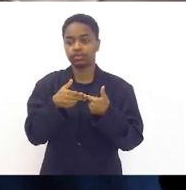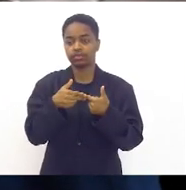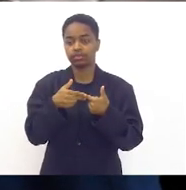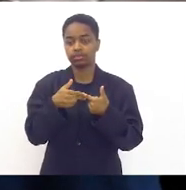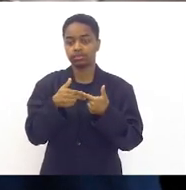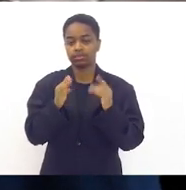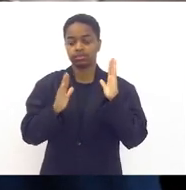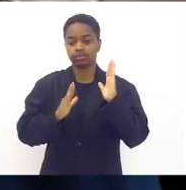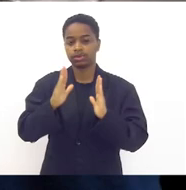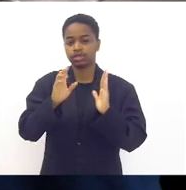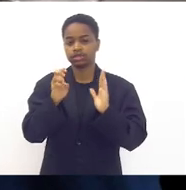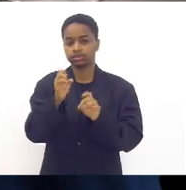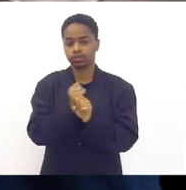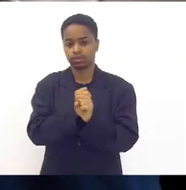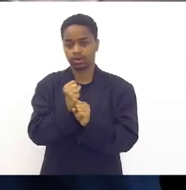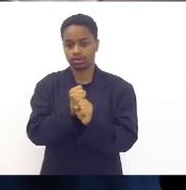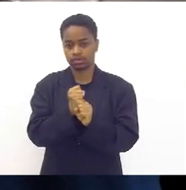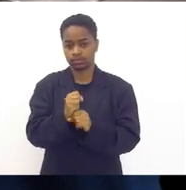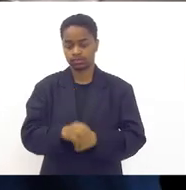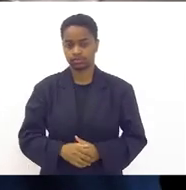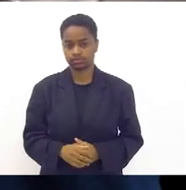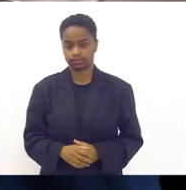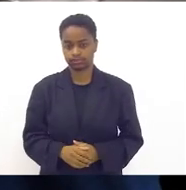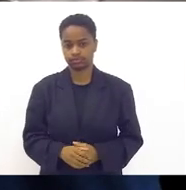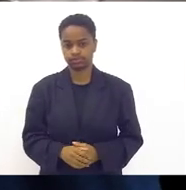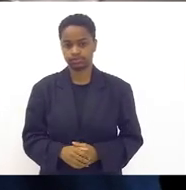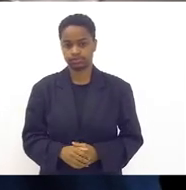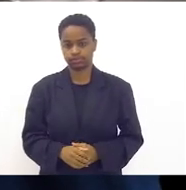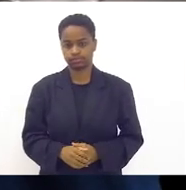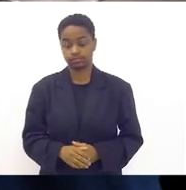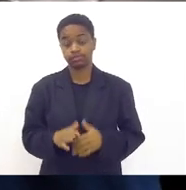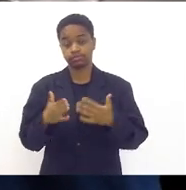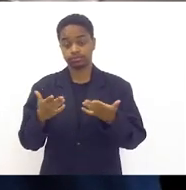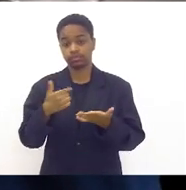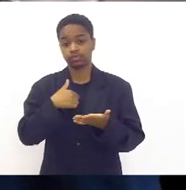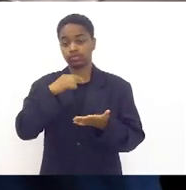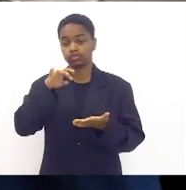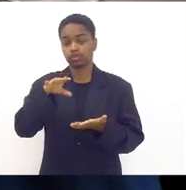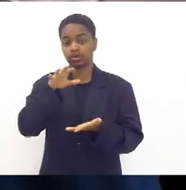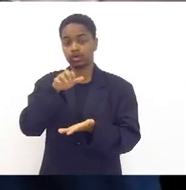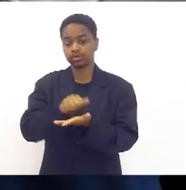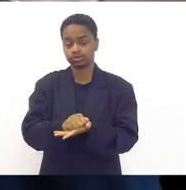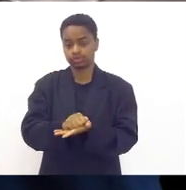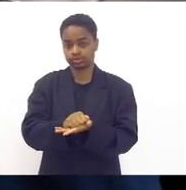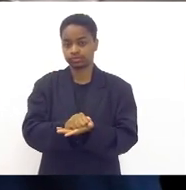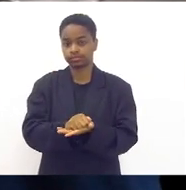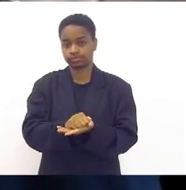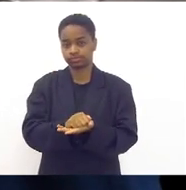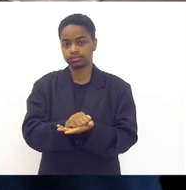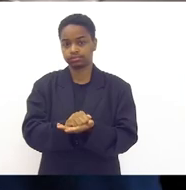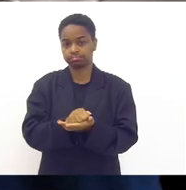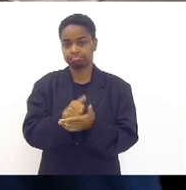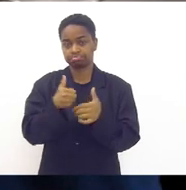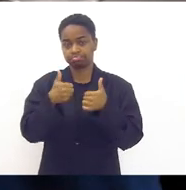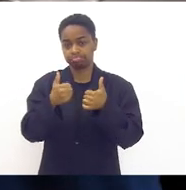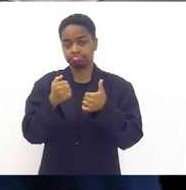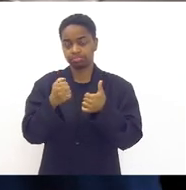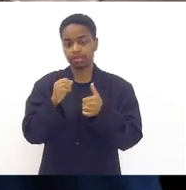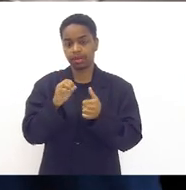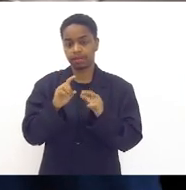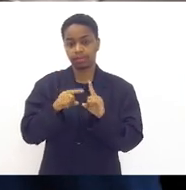últimos 5 anos. Dos últimos 5 anos. Então, queria só fazer esse registro positivo na